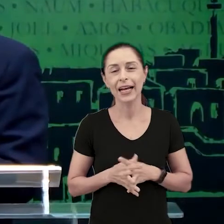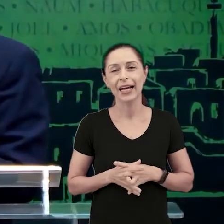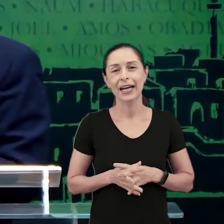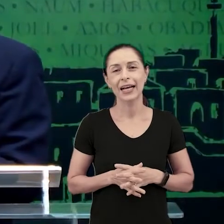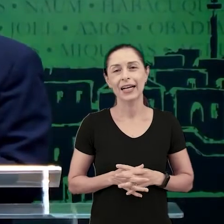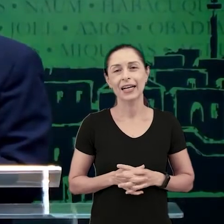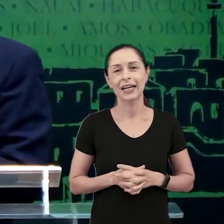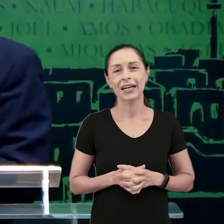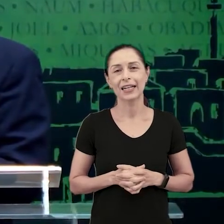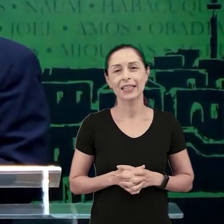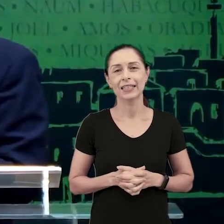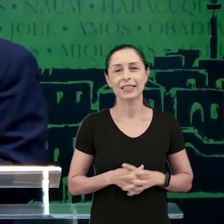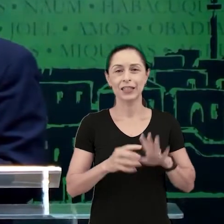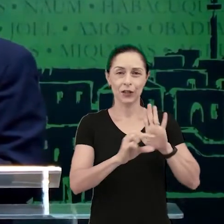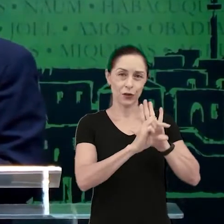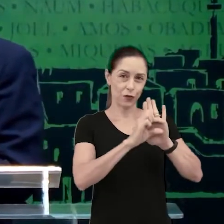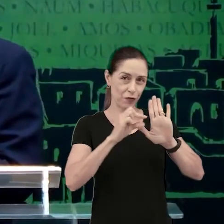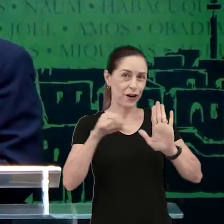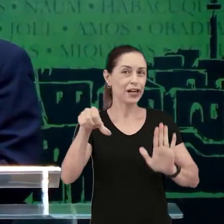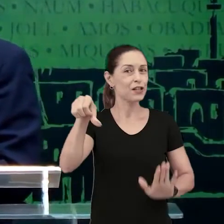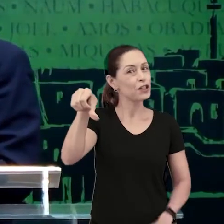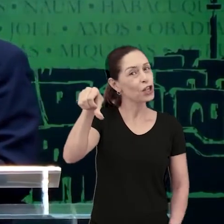Ele, no verso 9,